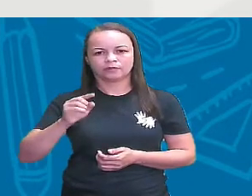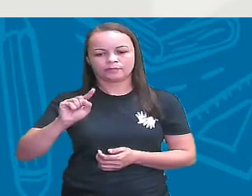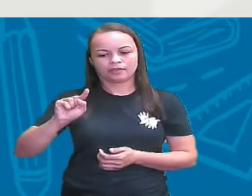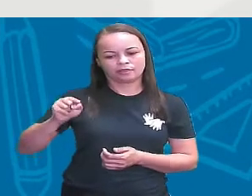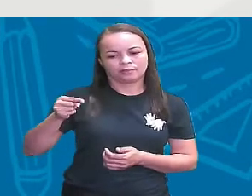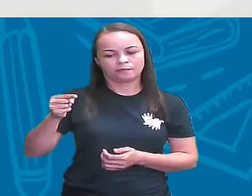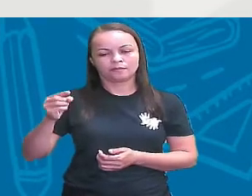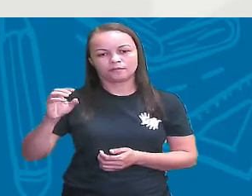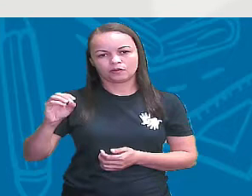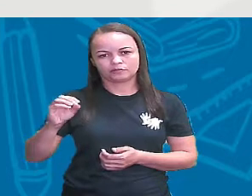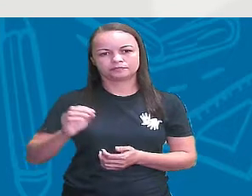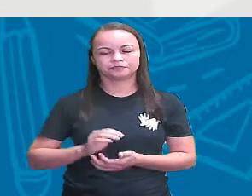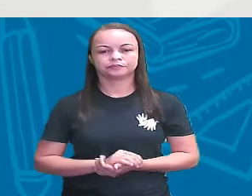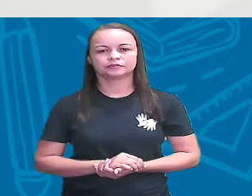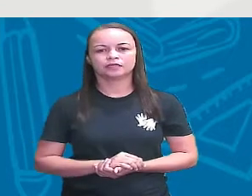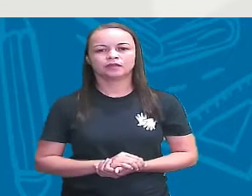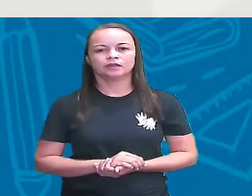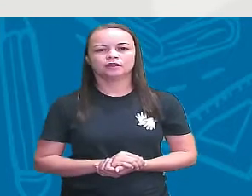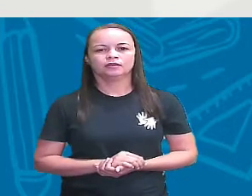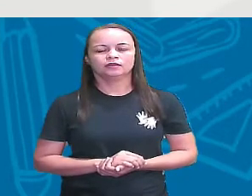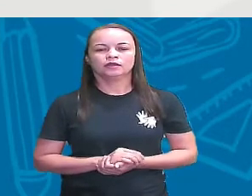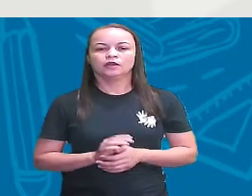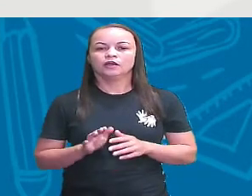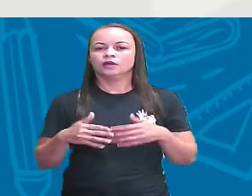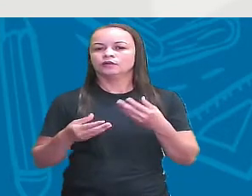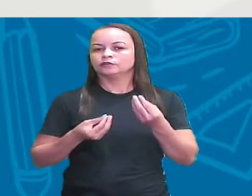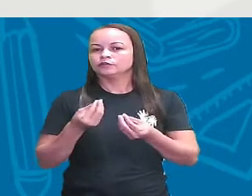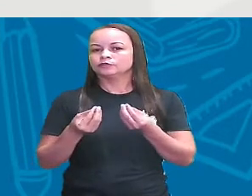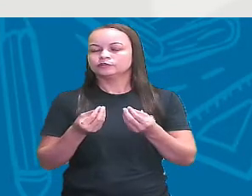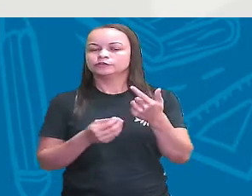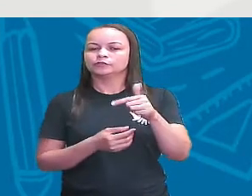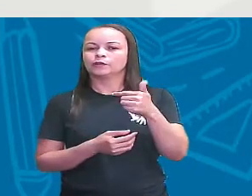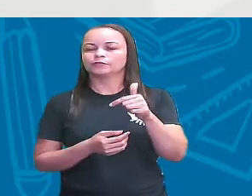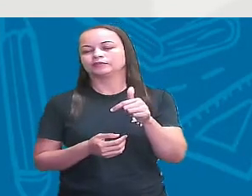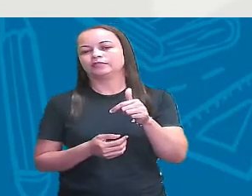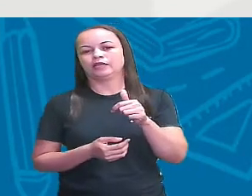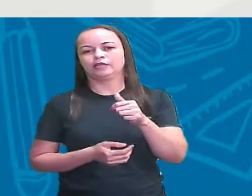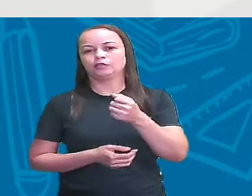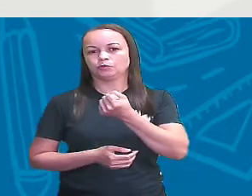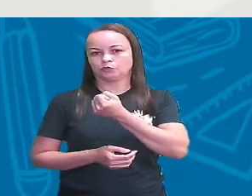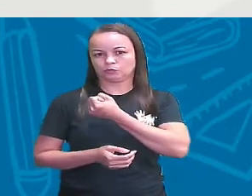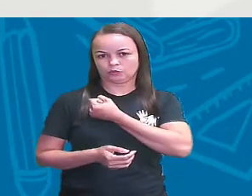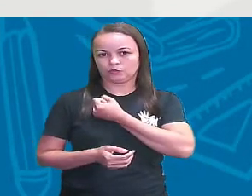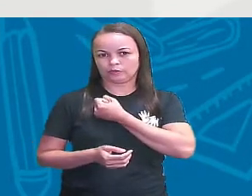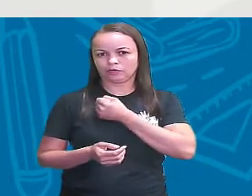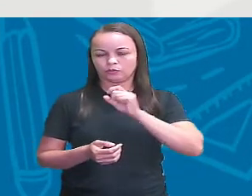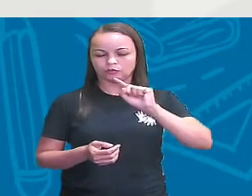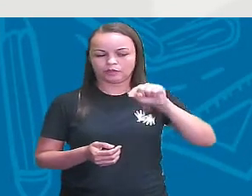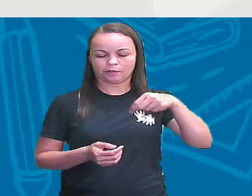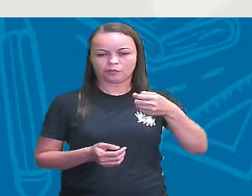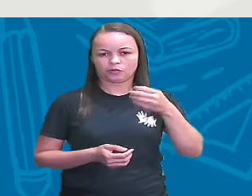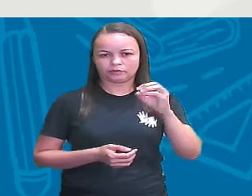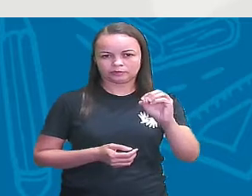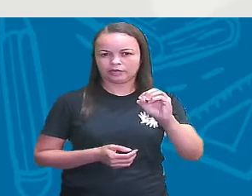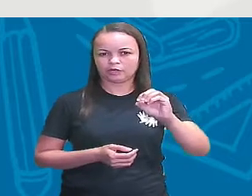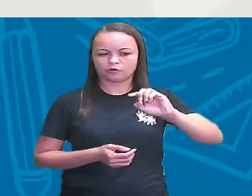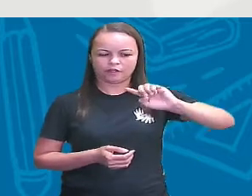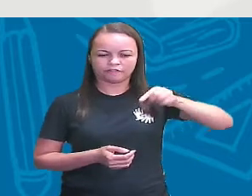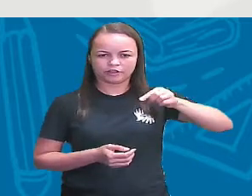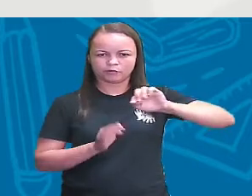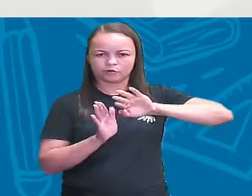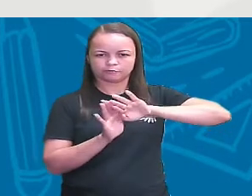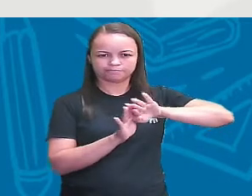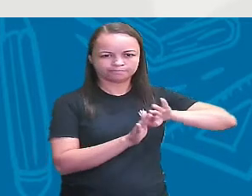zero. Como não tem número depois do zero, eu dispenso a vírgula. Não preciso